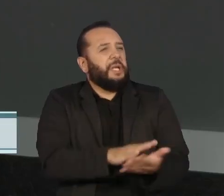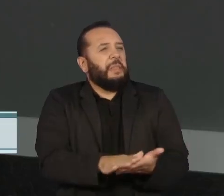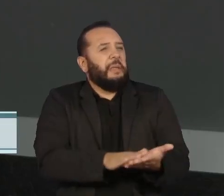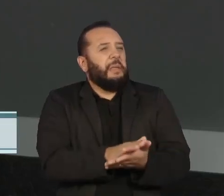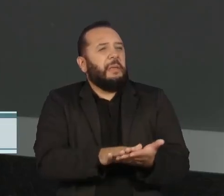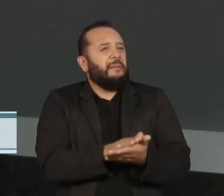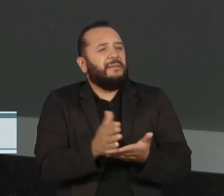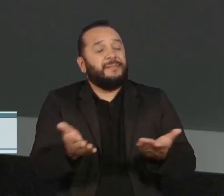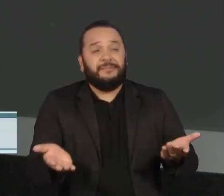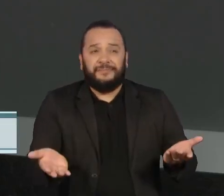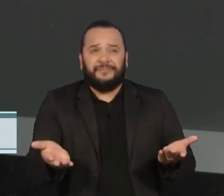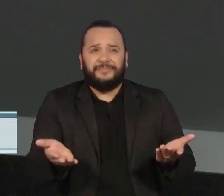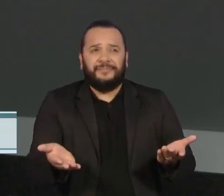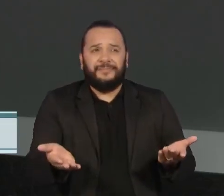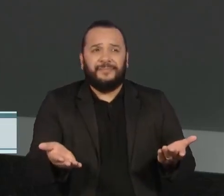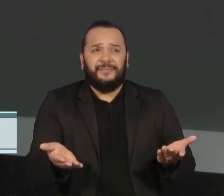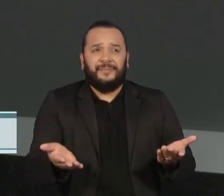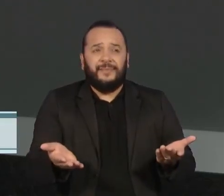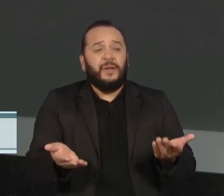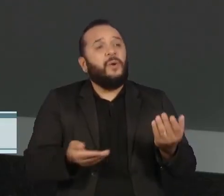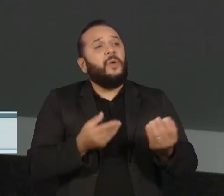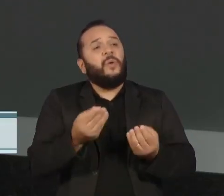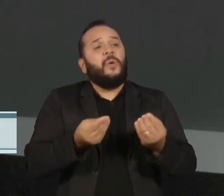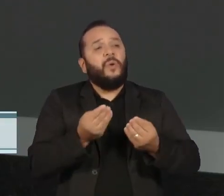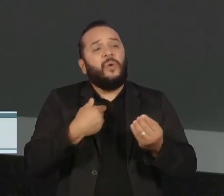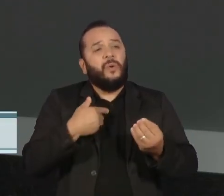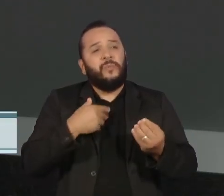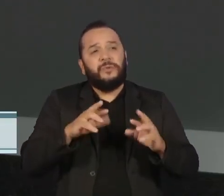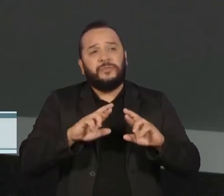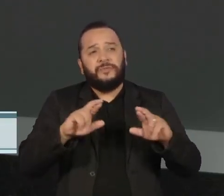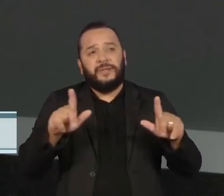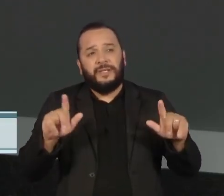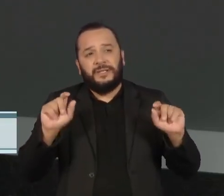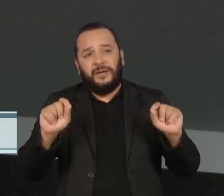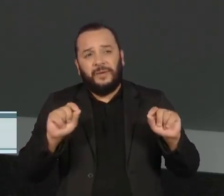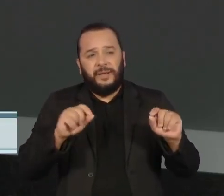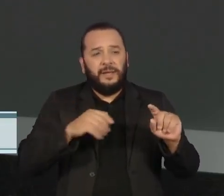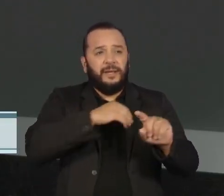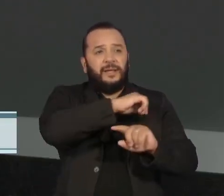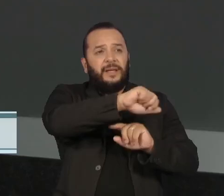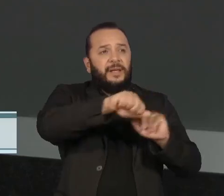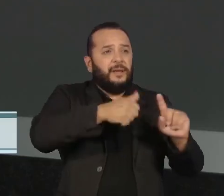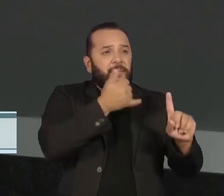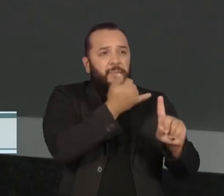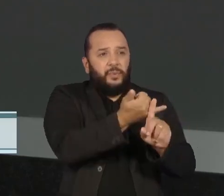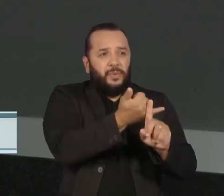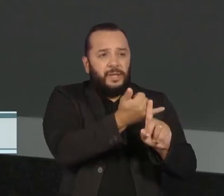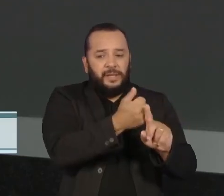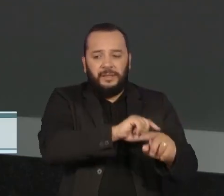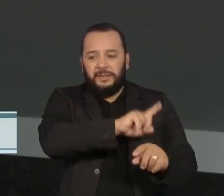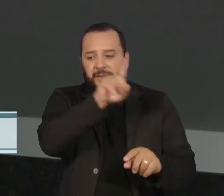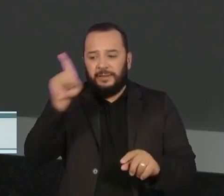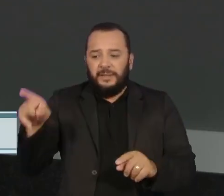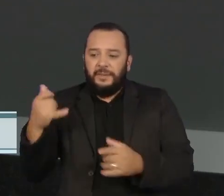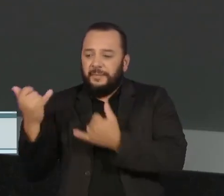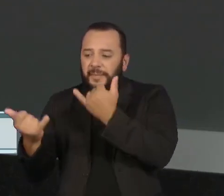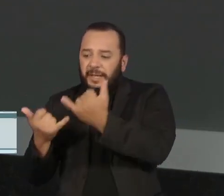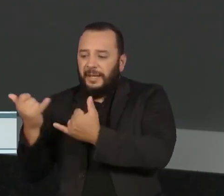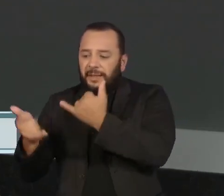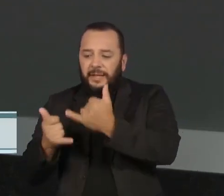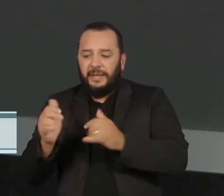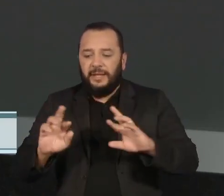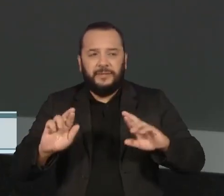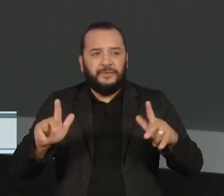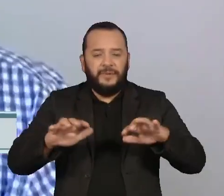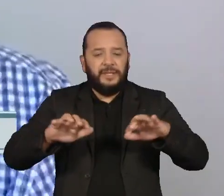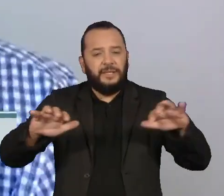digamos. Como diferenciar o que é exatamente o bullying e como ele pode ser percebido, né, por